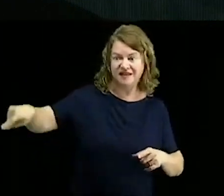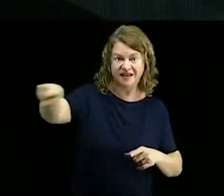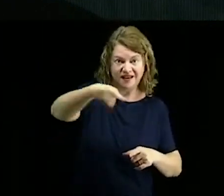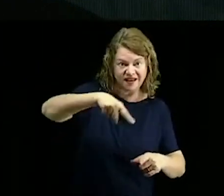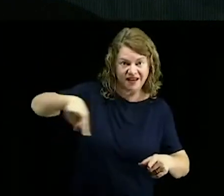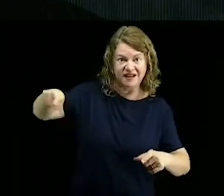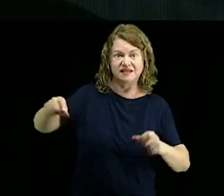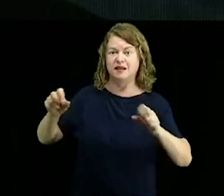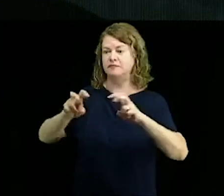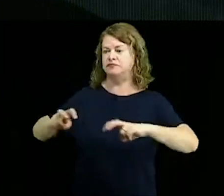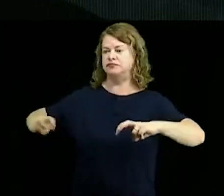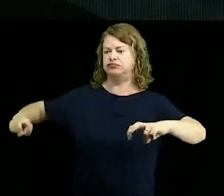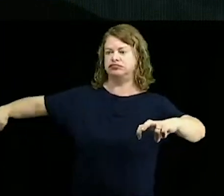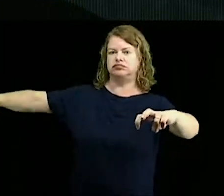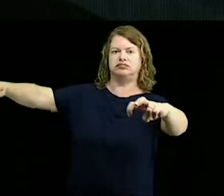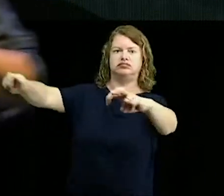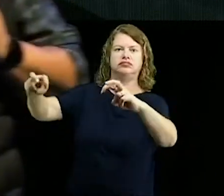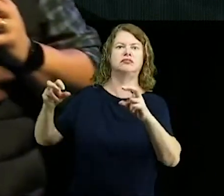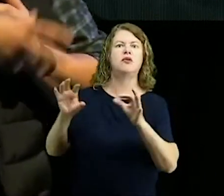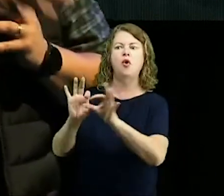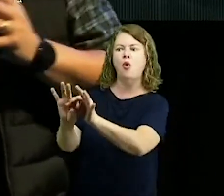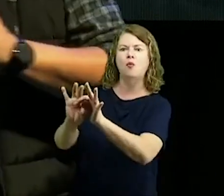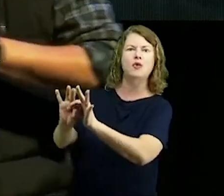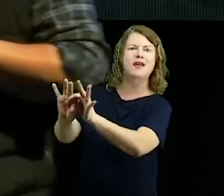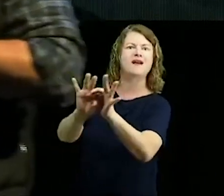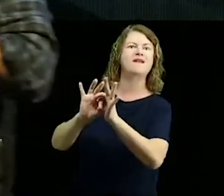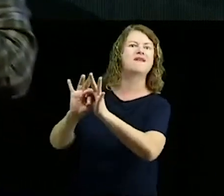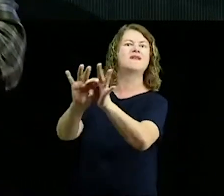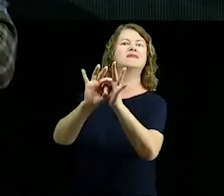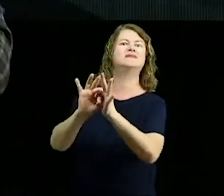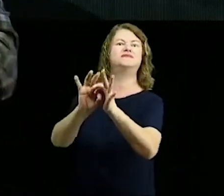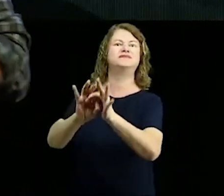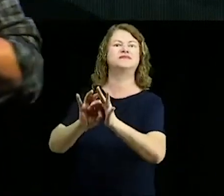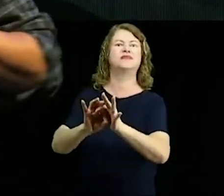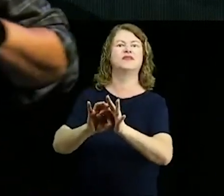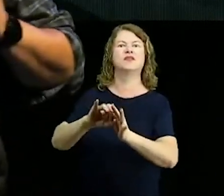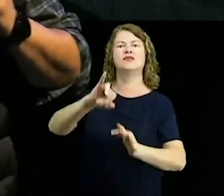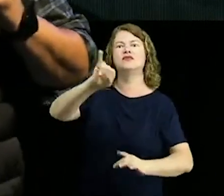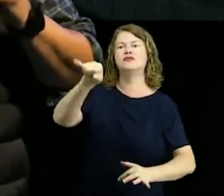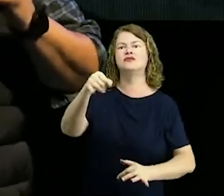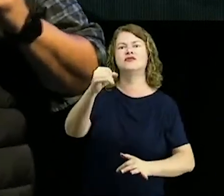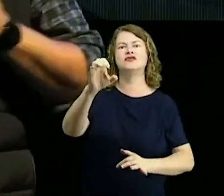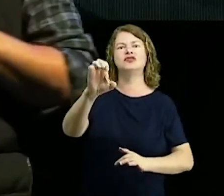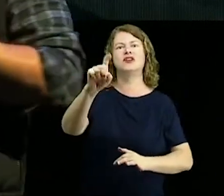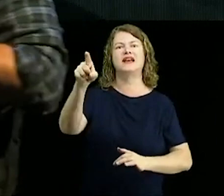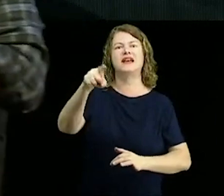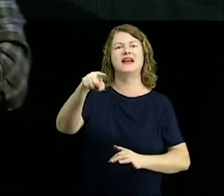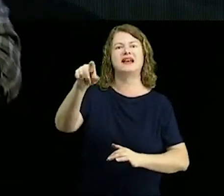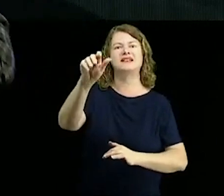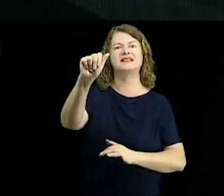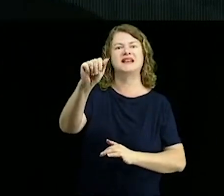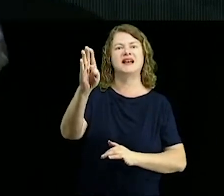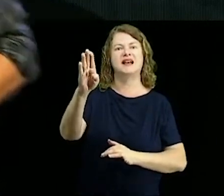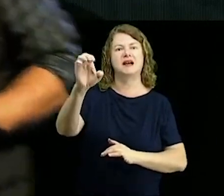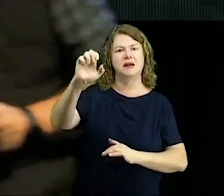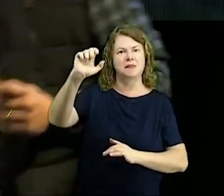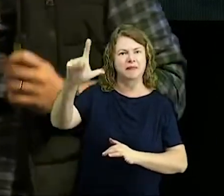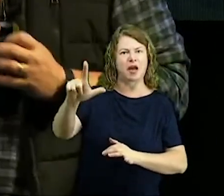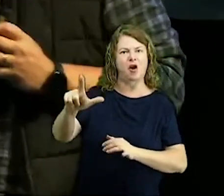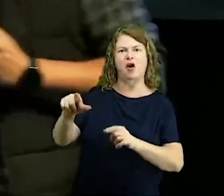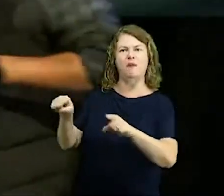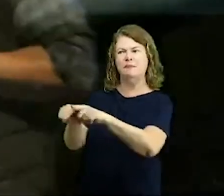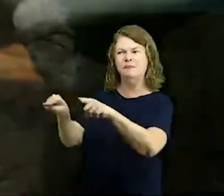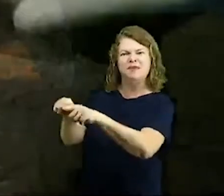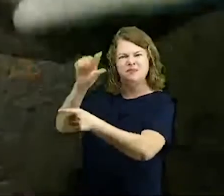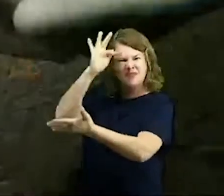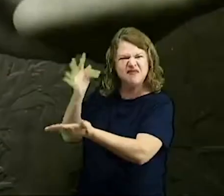tinham comunhão com Jezabel, faziam parte de uma mesma fé distorcida e perversa. E ele